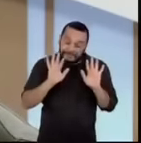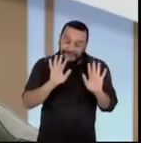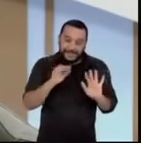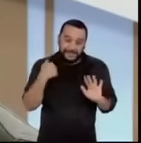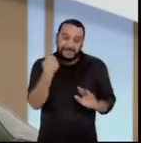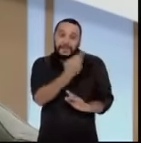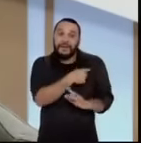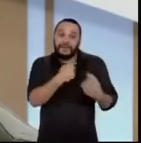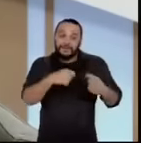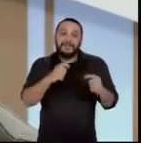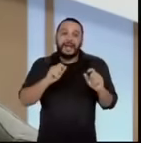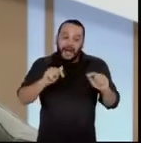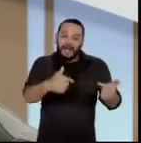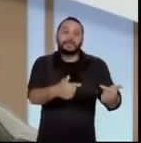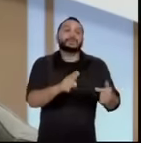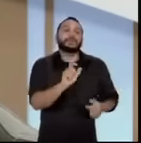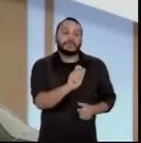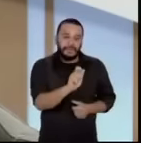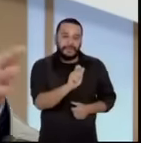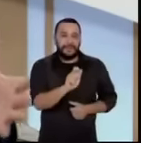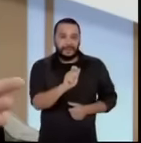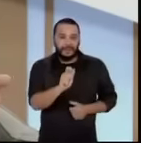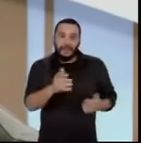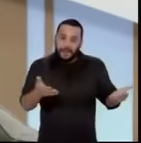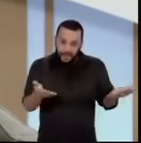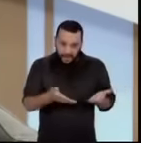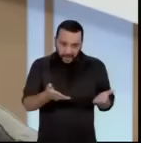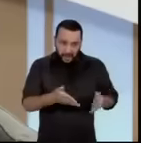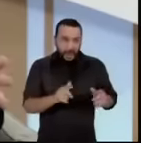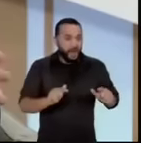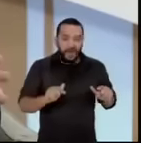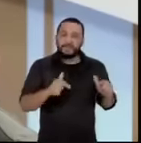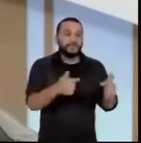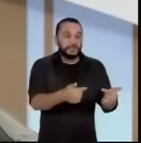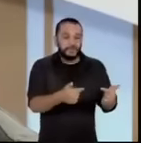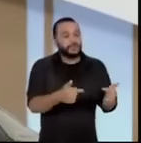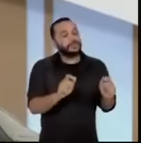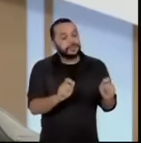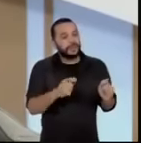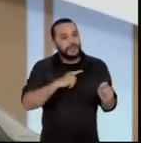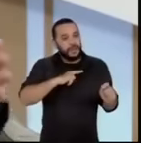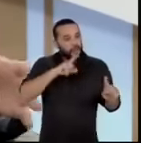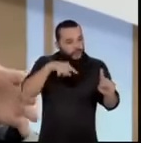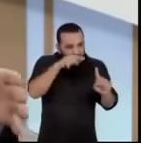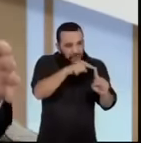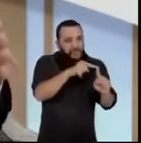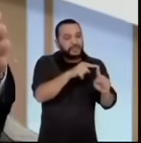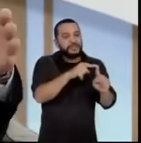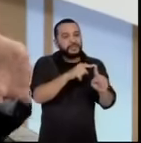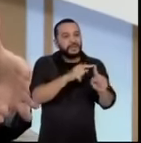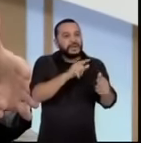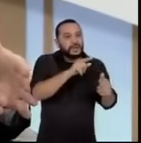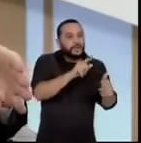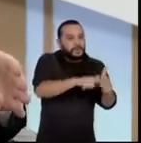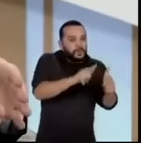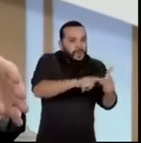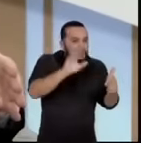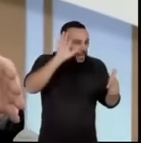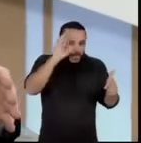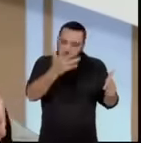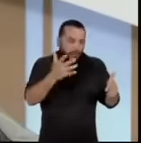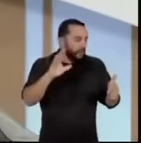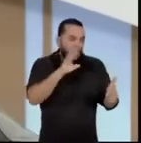que nós precisamos ter uma atitude, nesse momento agora, bastante objetiva de estabelecer um